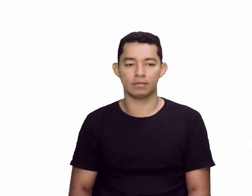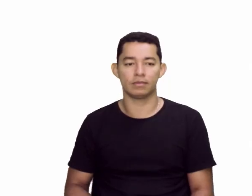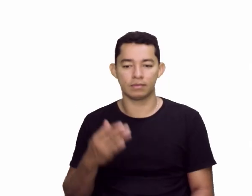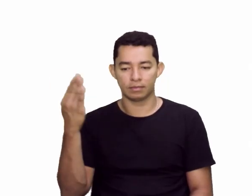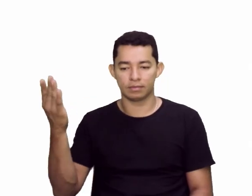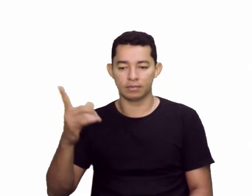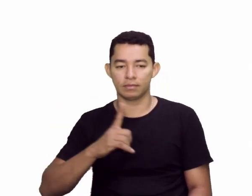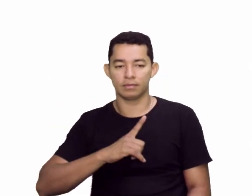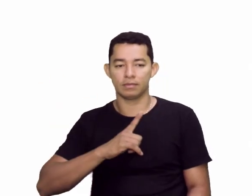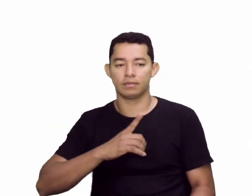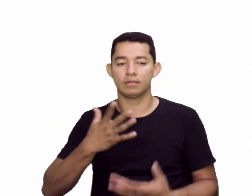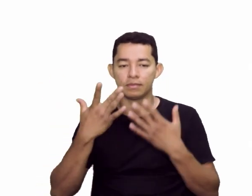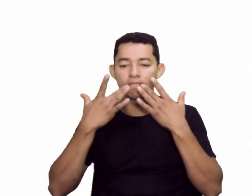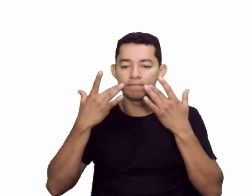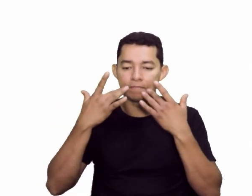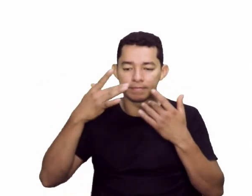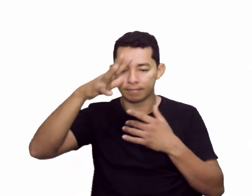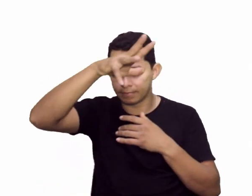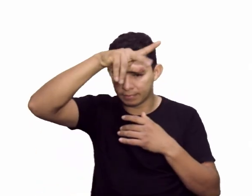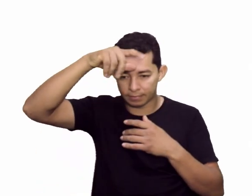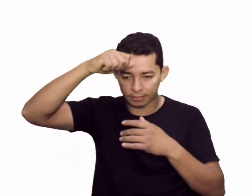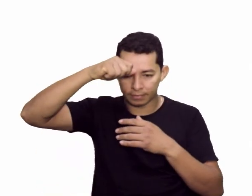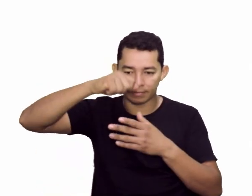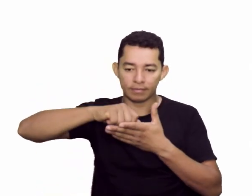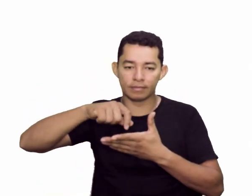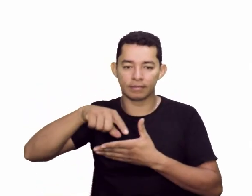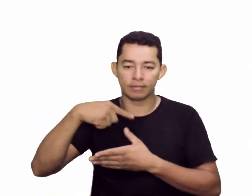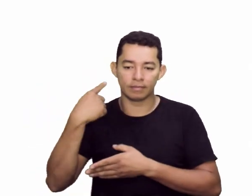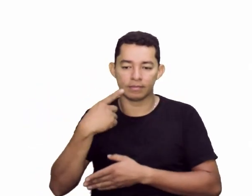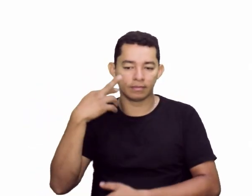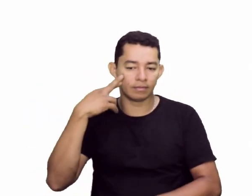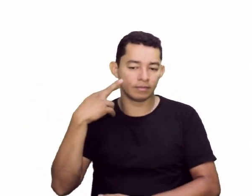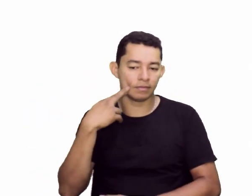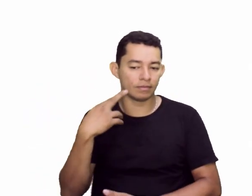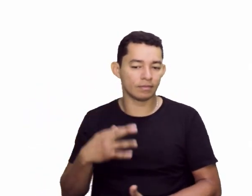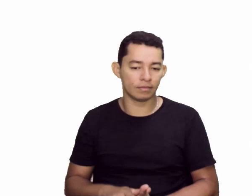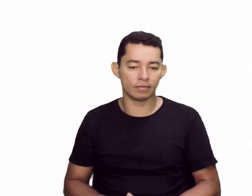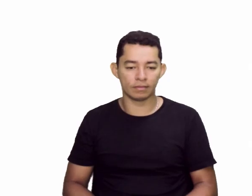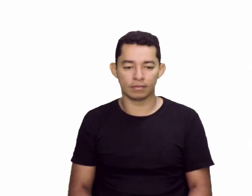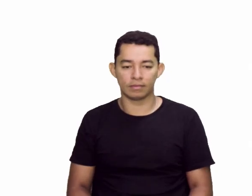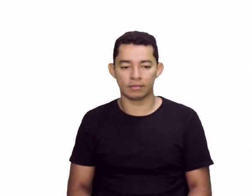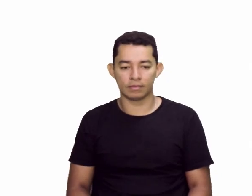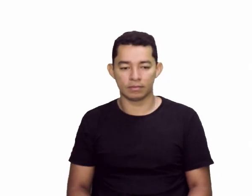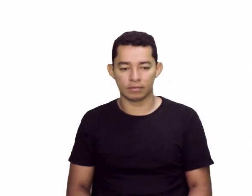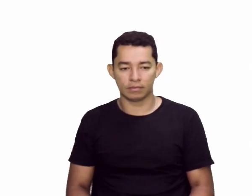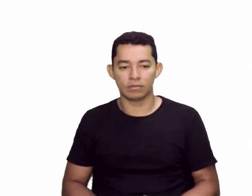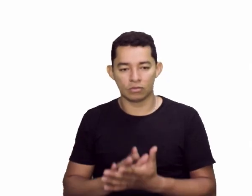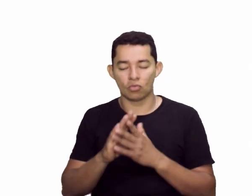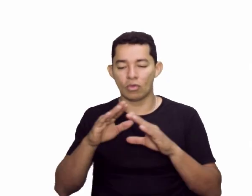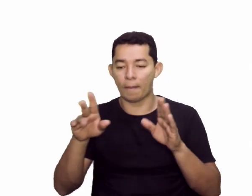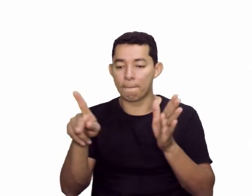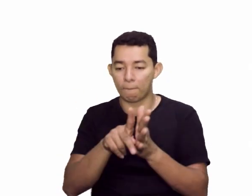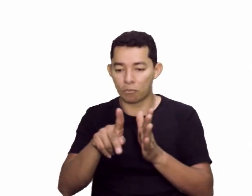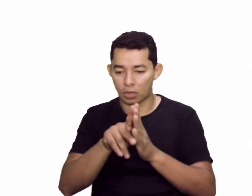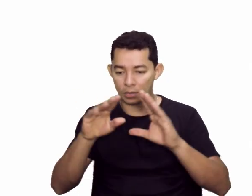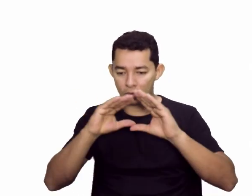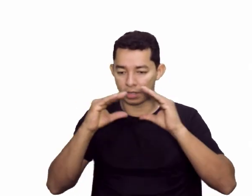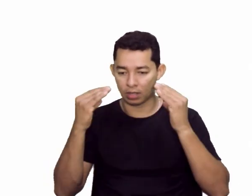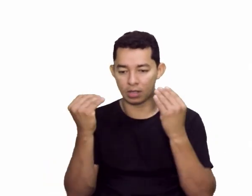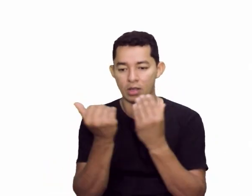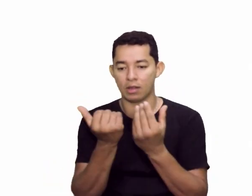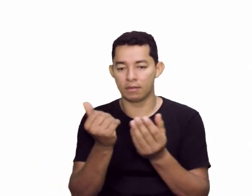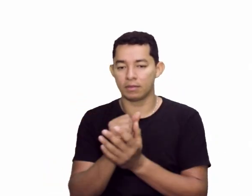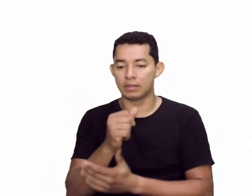E aí, seguindo aqui, nós temos o teatro na Amazônia, né? O teatro em Rondônia. É um teatro comunitário e de